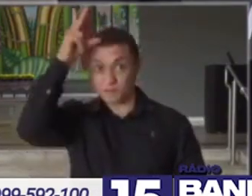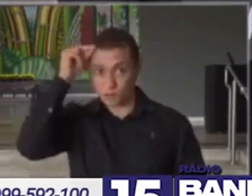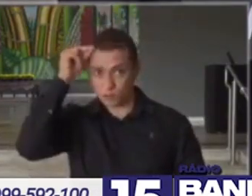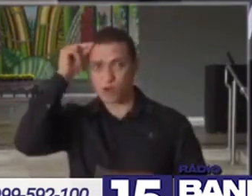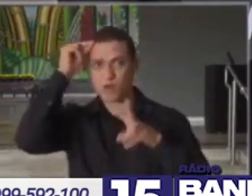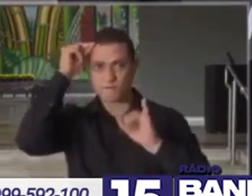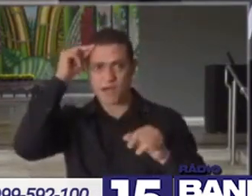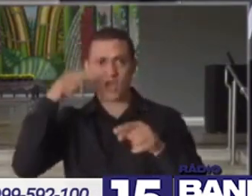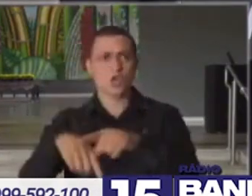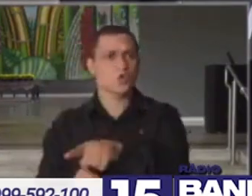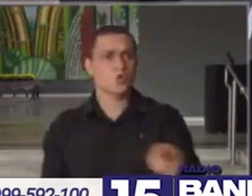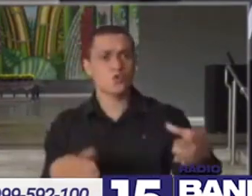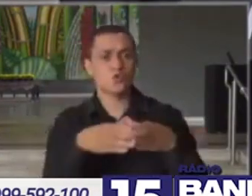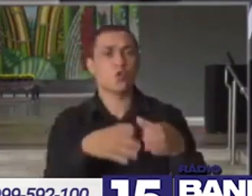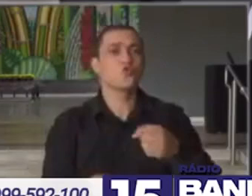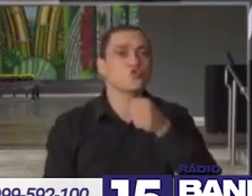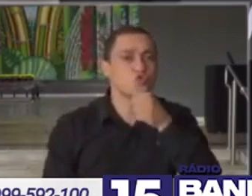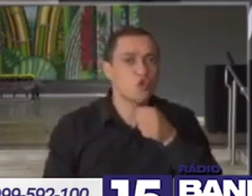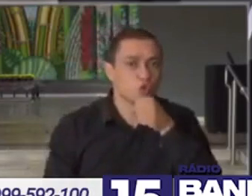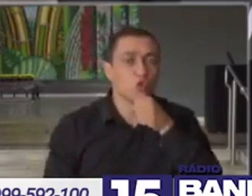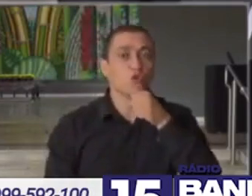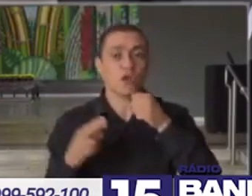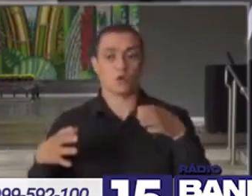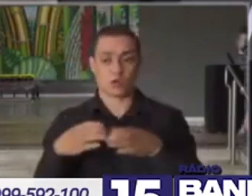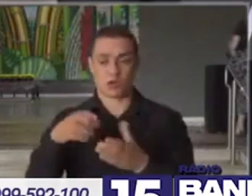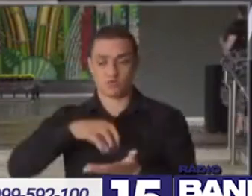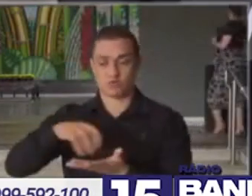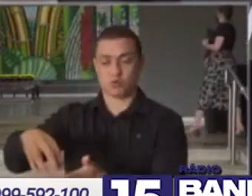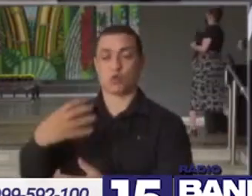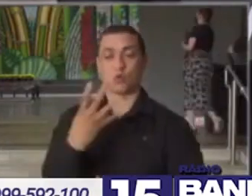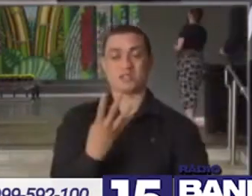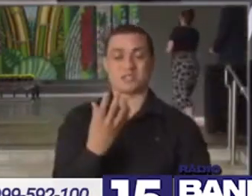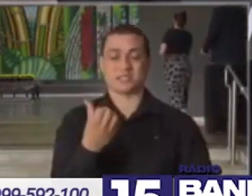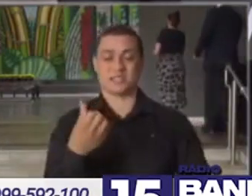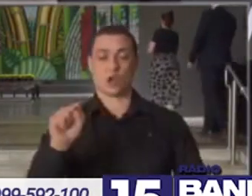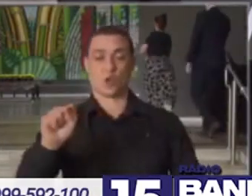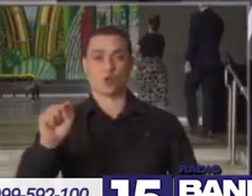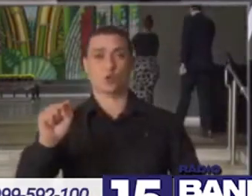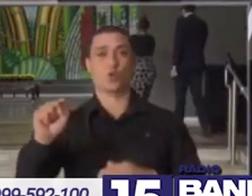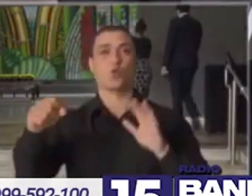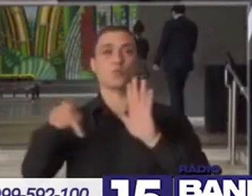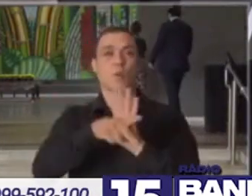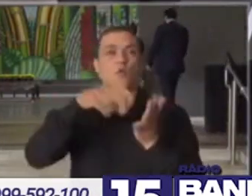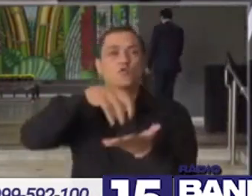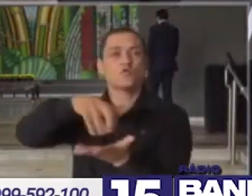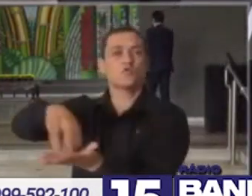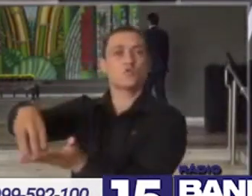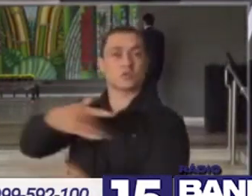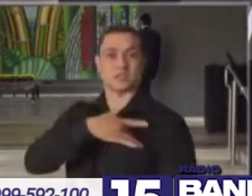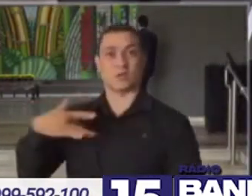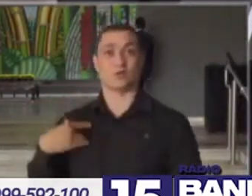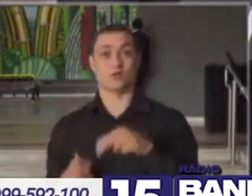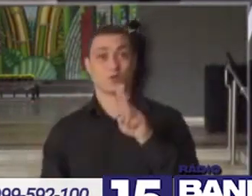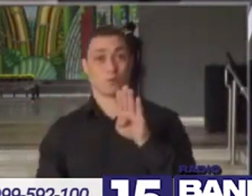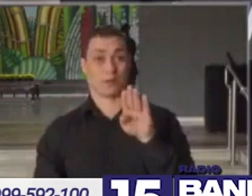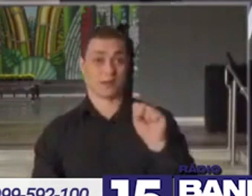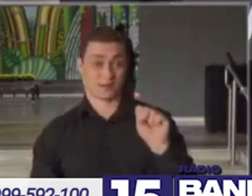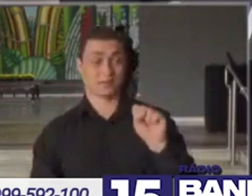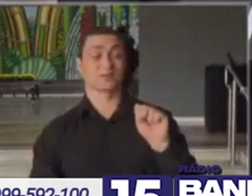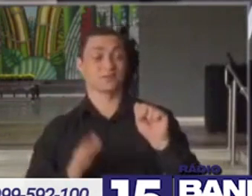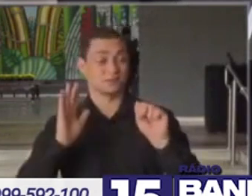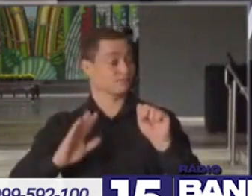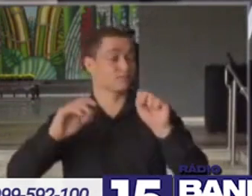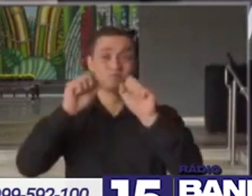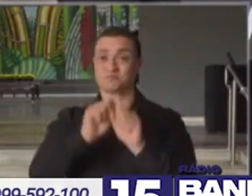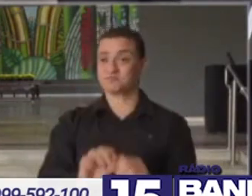Boas Novas, na Vila Prudente, na capital de São Paulo. Além destes postos de drive-thru, a Prefeitura